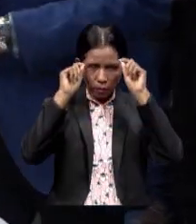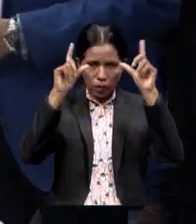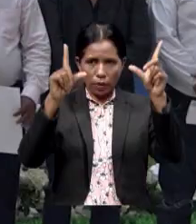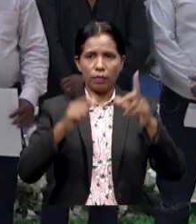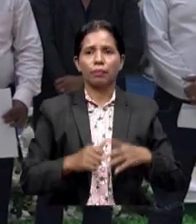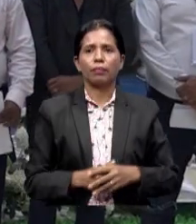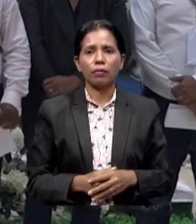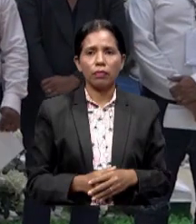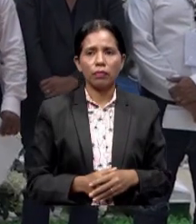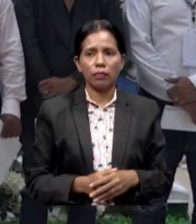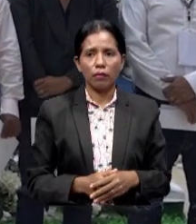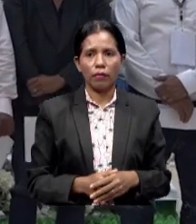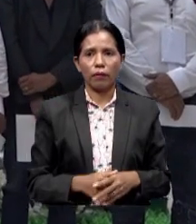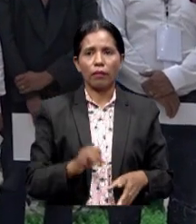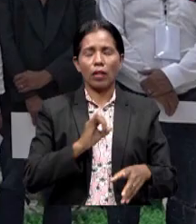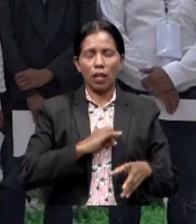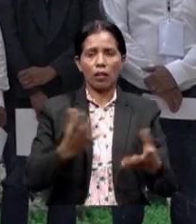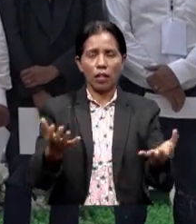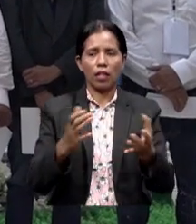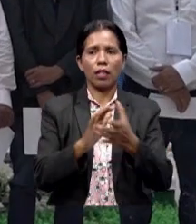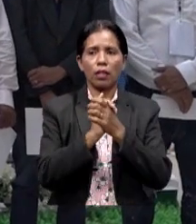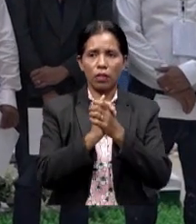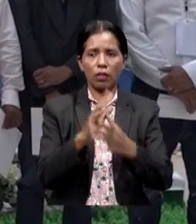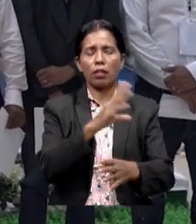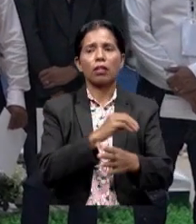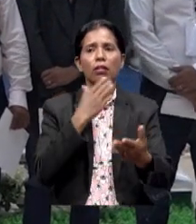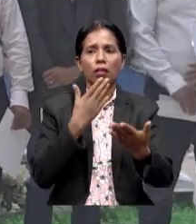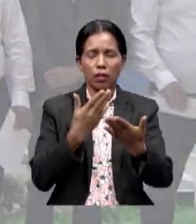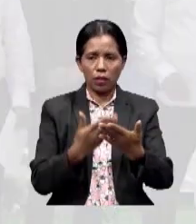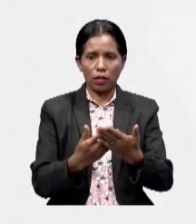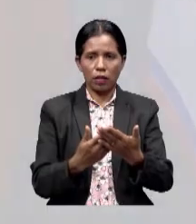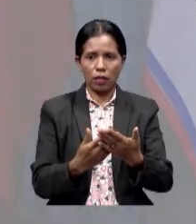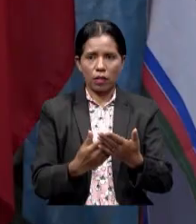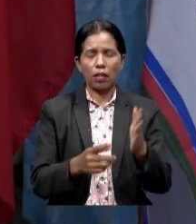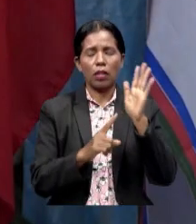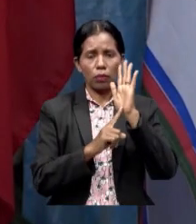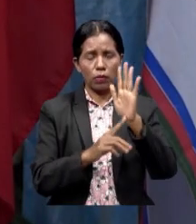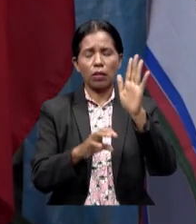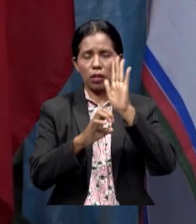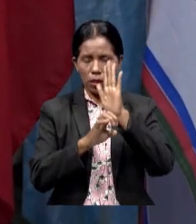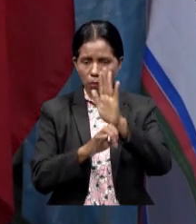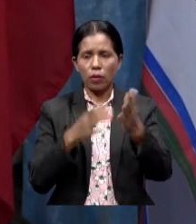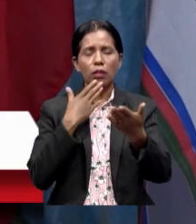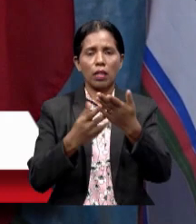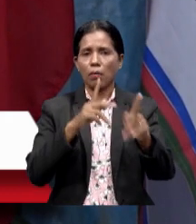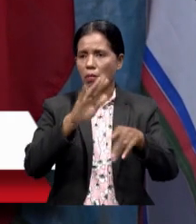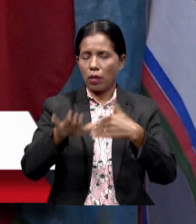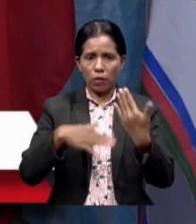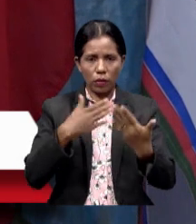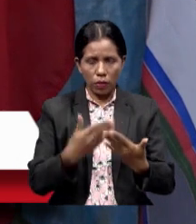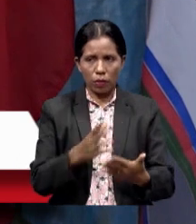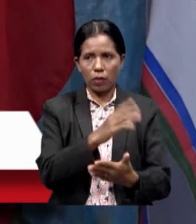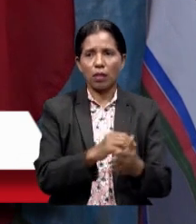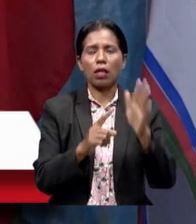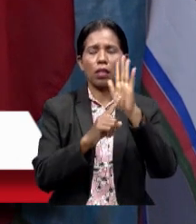Nega, Manuxi. É bom cara, Congresso de Ili, né? Tem Congresso de laleno ba município Hotu. Congresso determinante, a